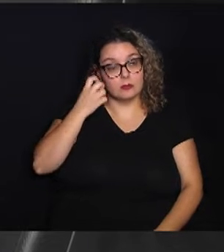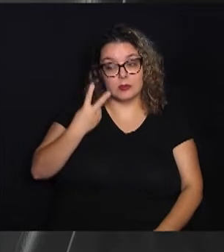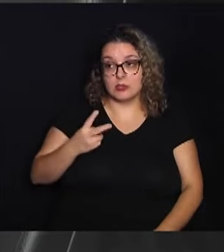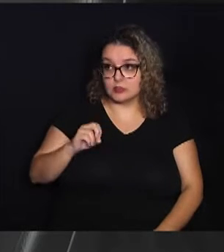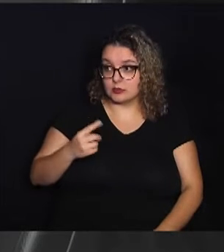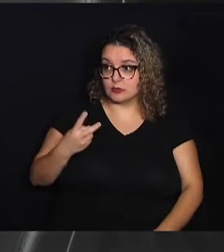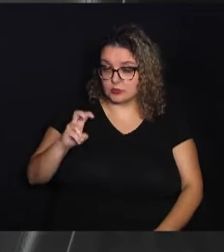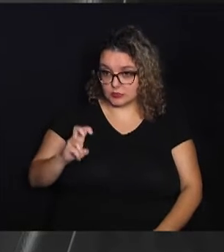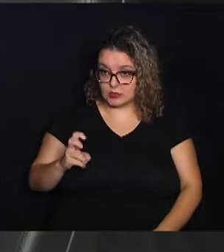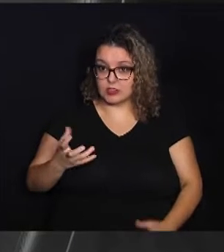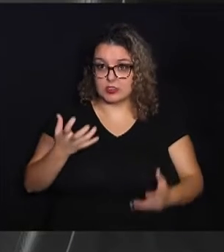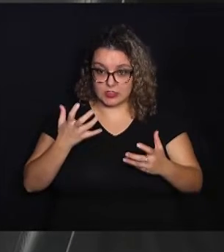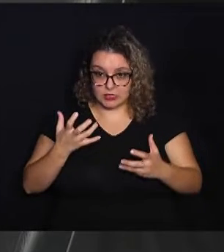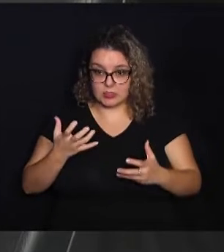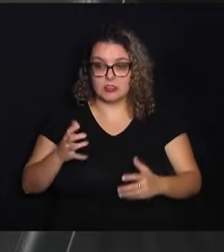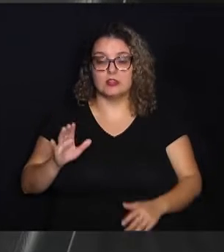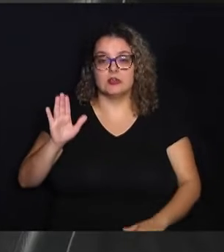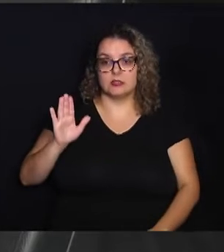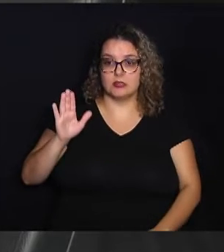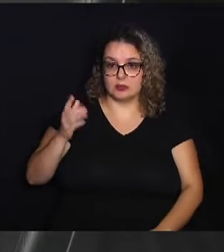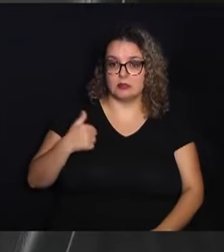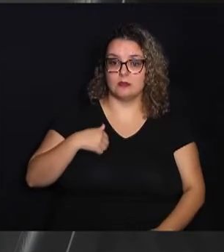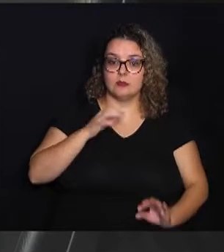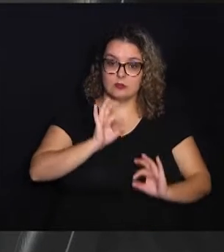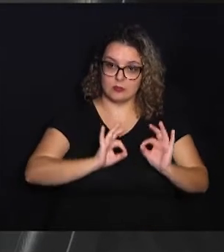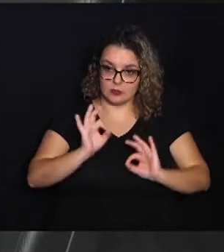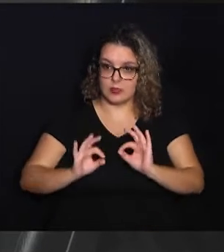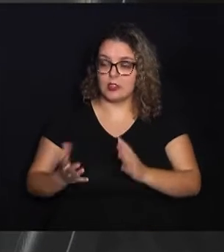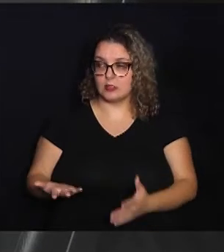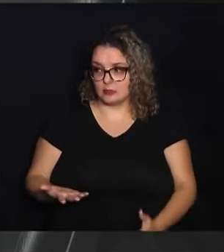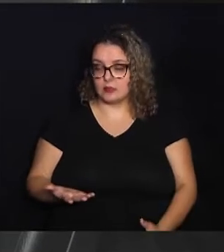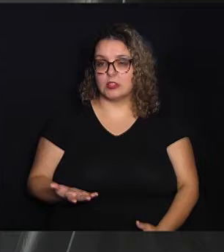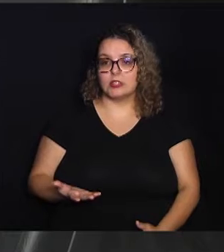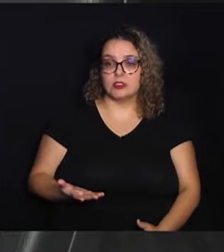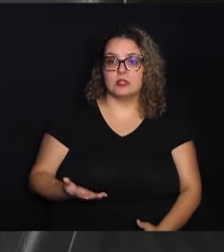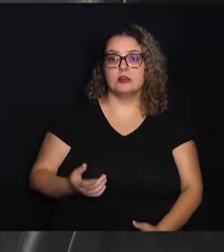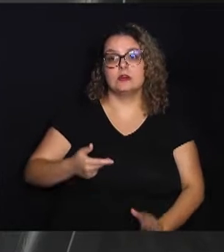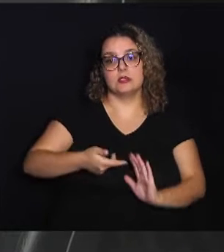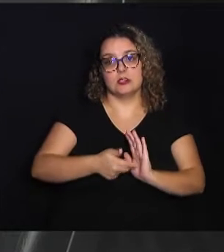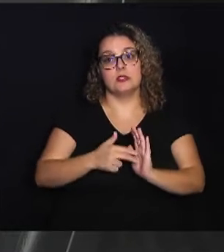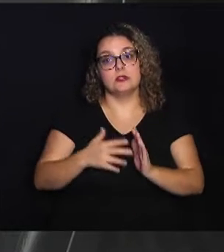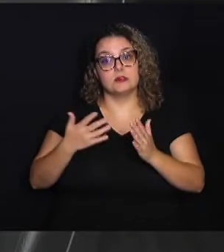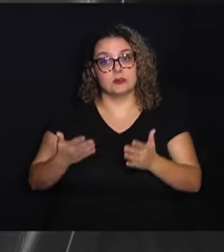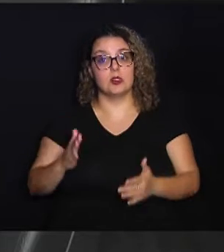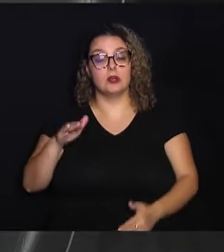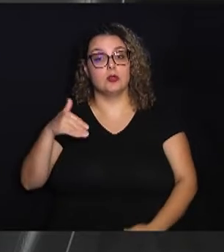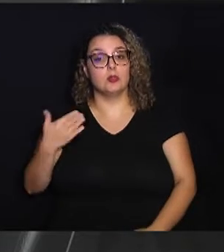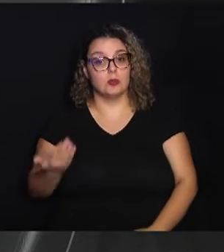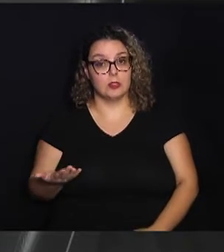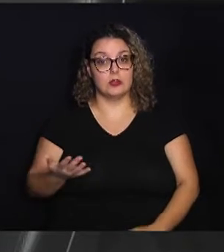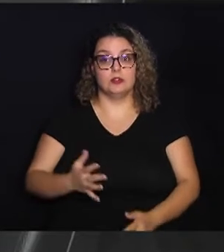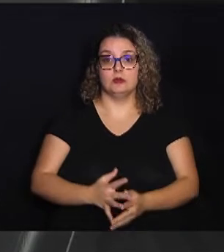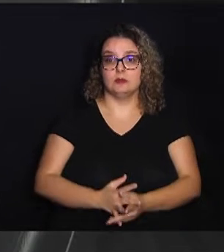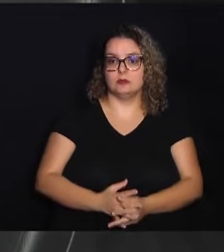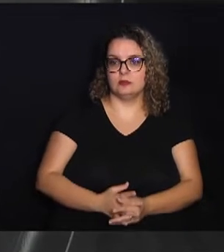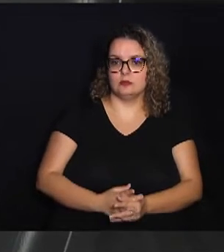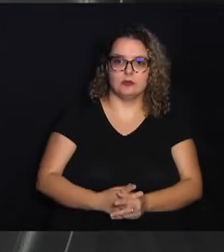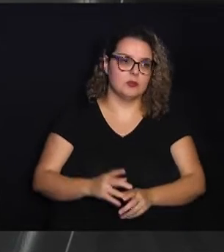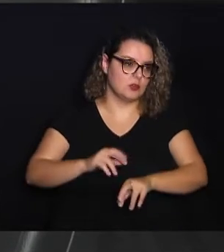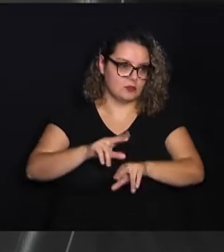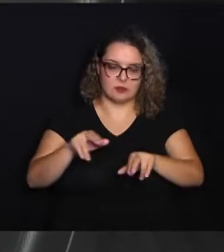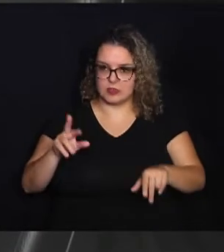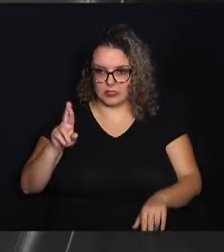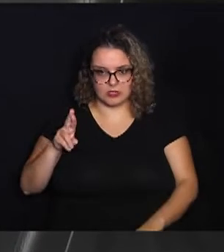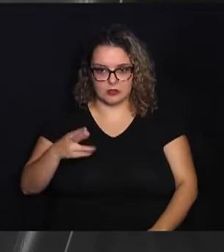candidato, estava me preparando exatamente nesse sentido, quando, por vários motivos, não